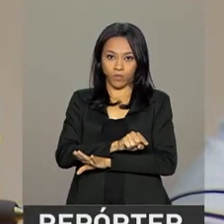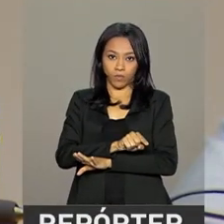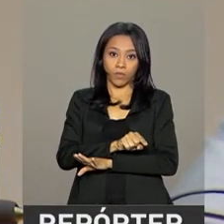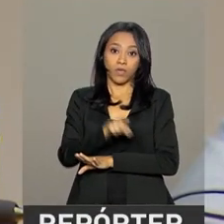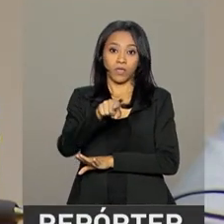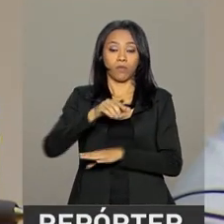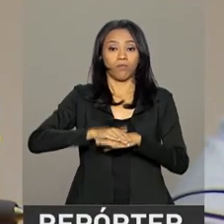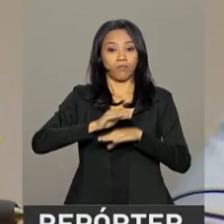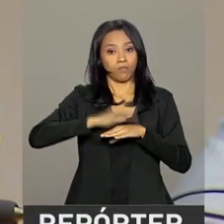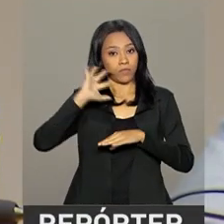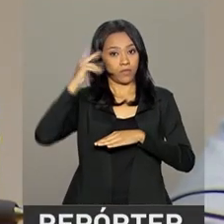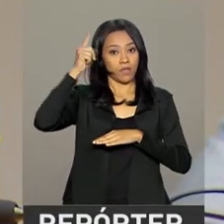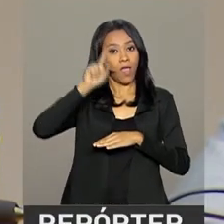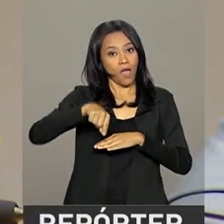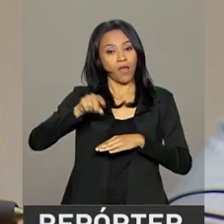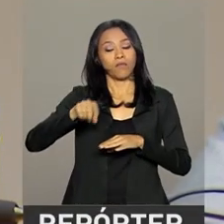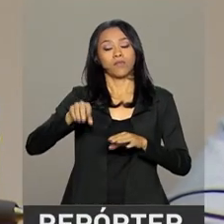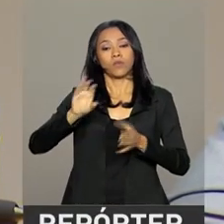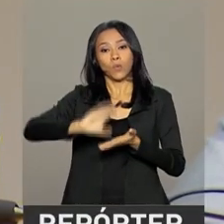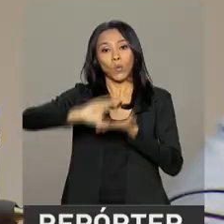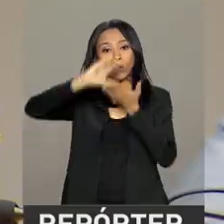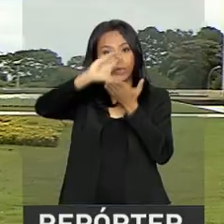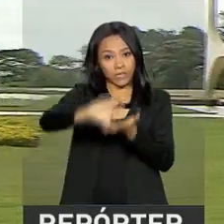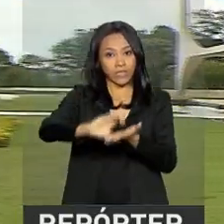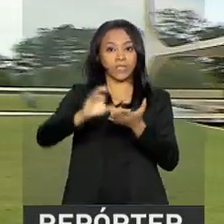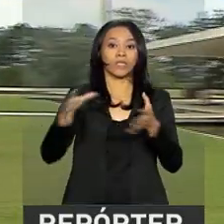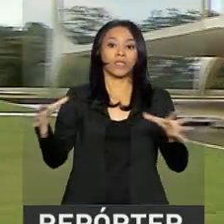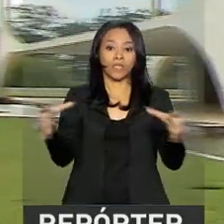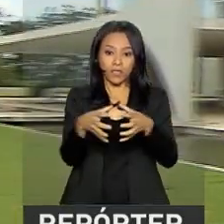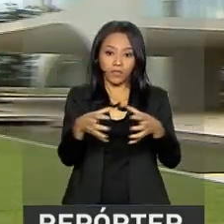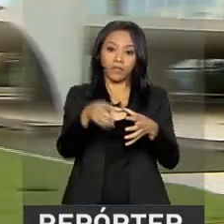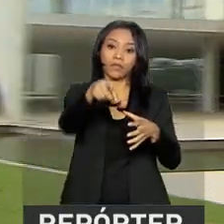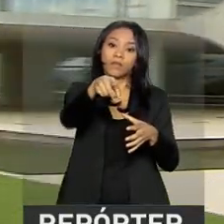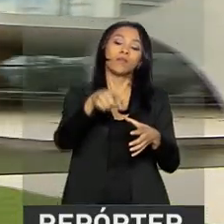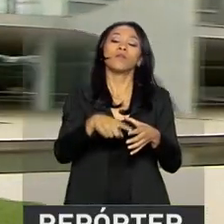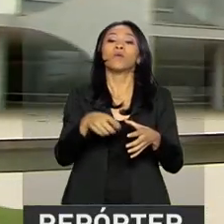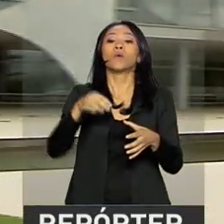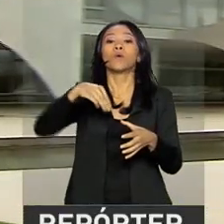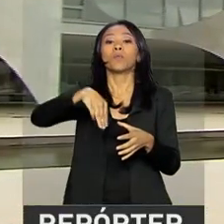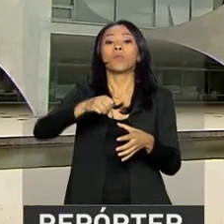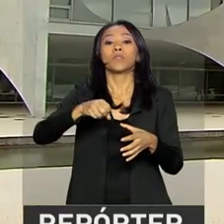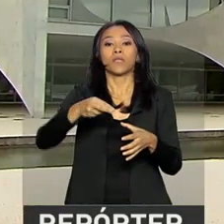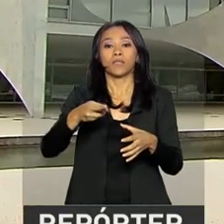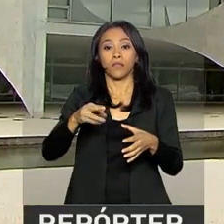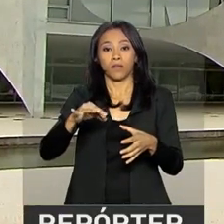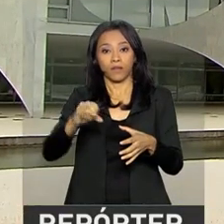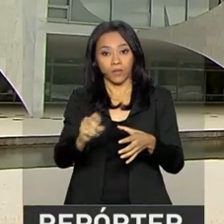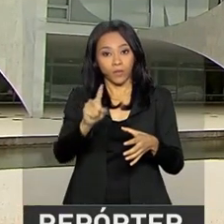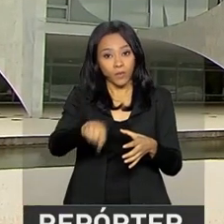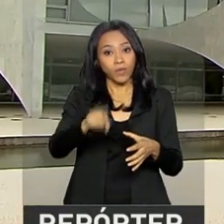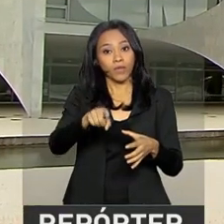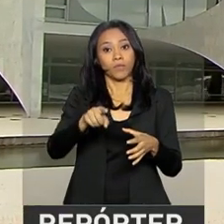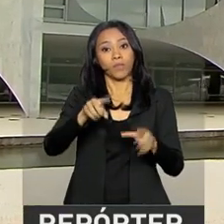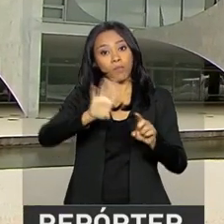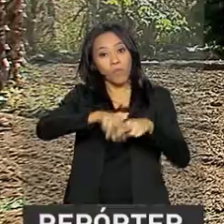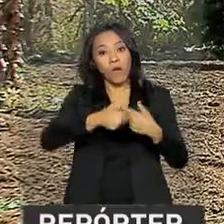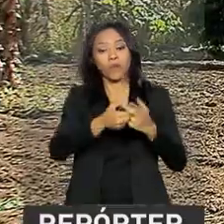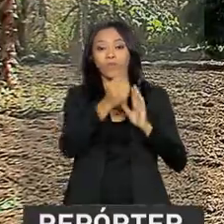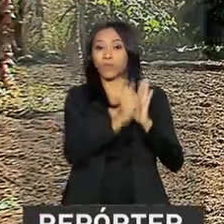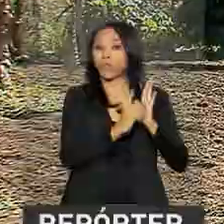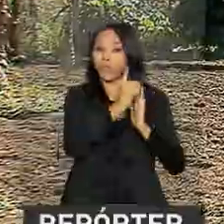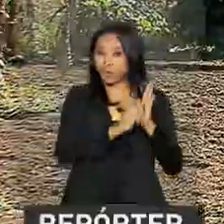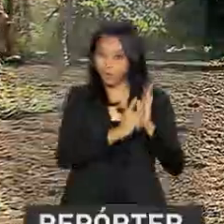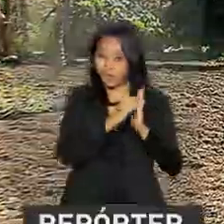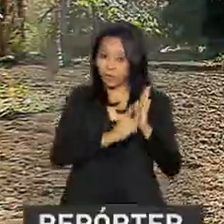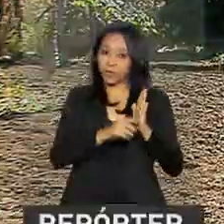decisão foi tomada pelo conselho monetário nacional que regulamentou um decreto do presidente michel temer editado no mês passado o valor